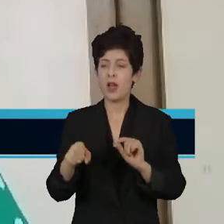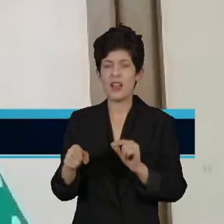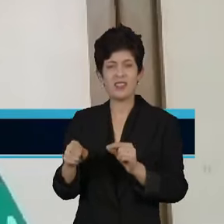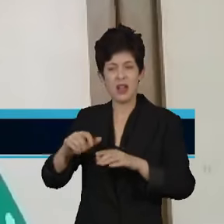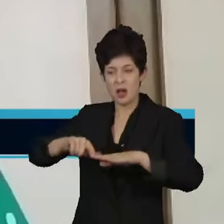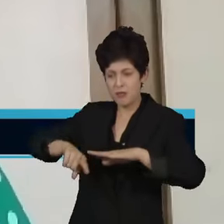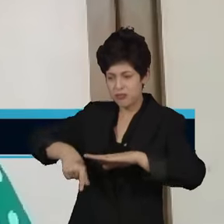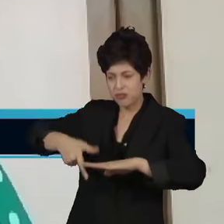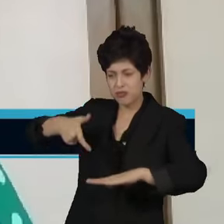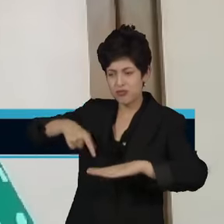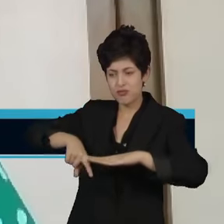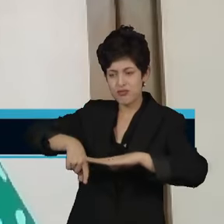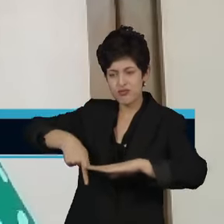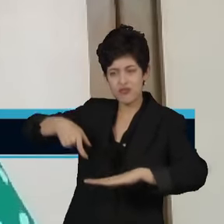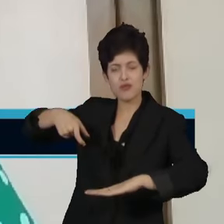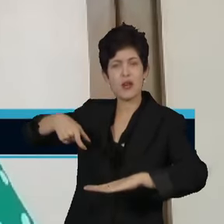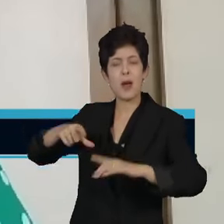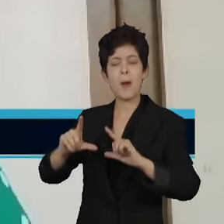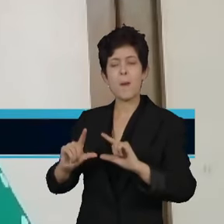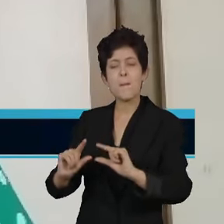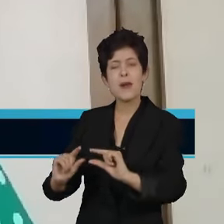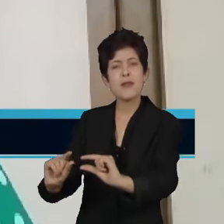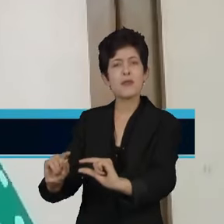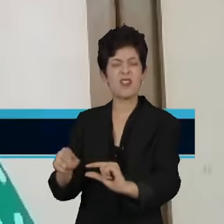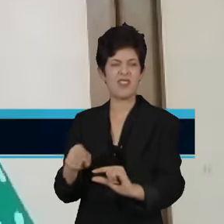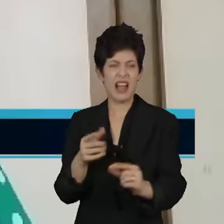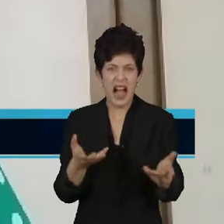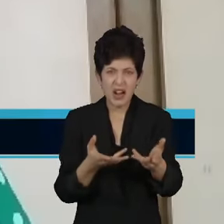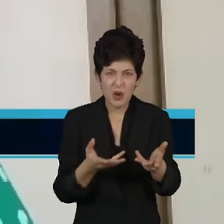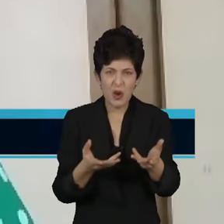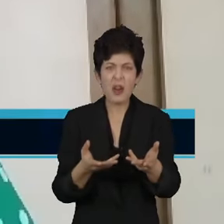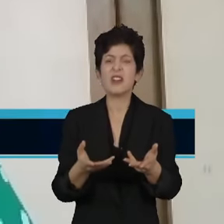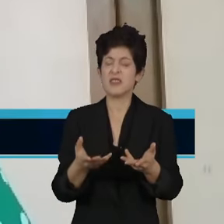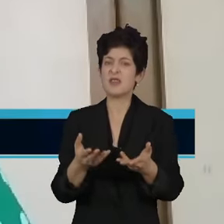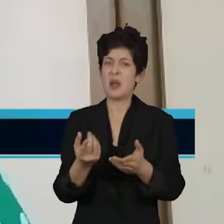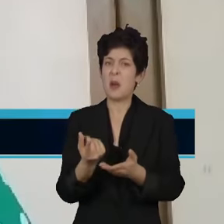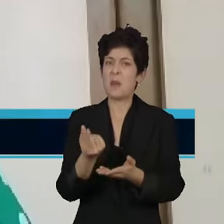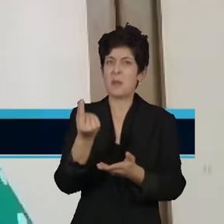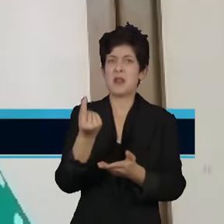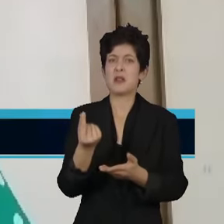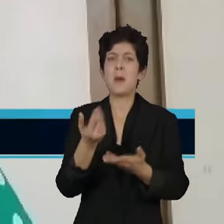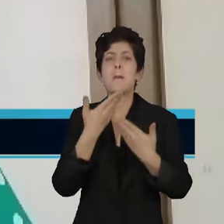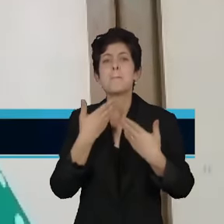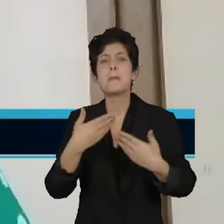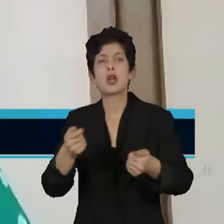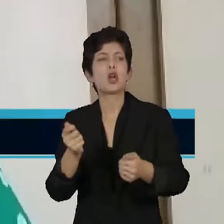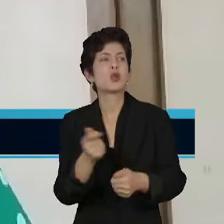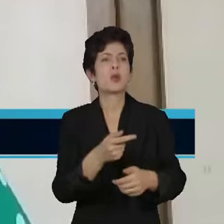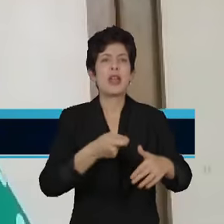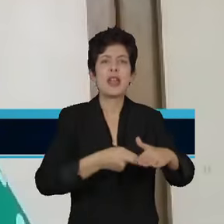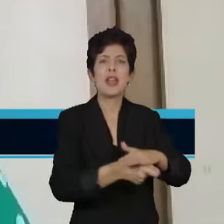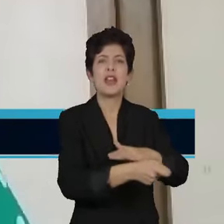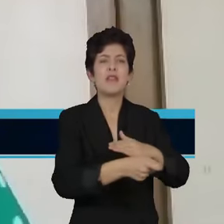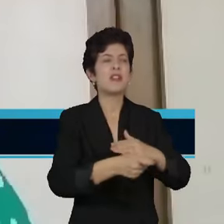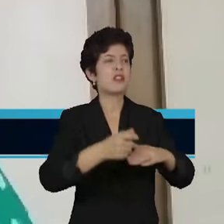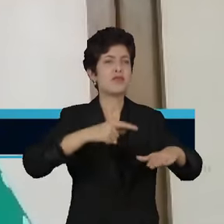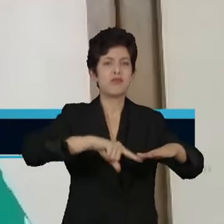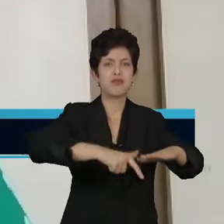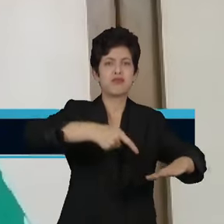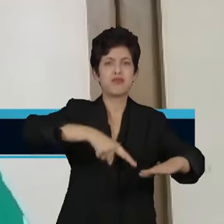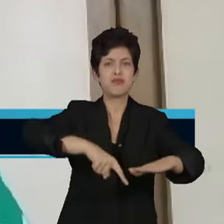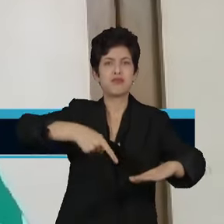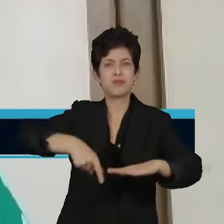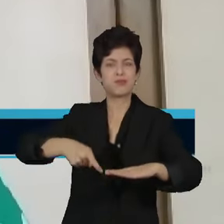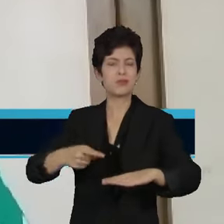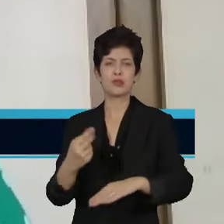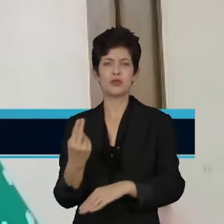do mundo vai ficar ociosa e usufruir disso a preços módicos pode ser muito melhor do que investir em refinarias no país que talvez